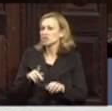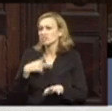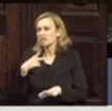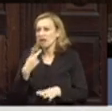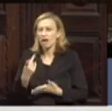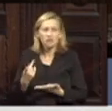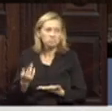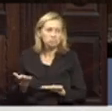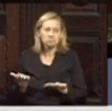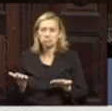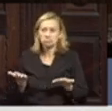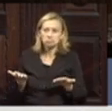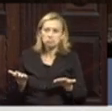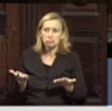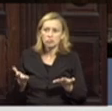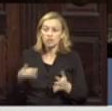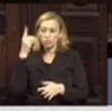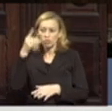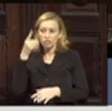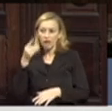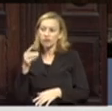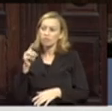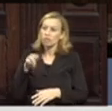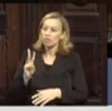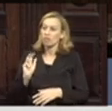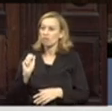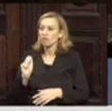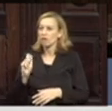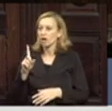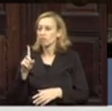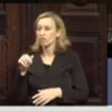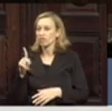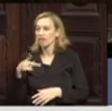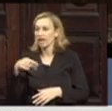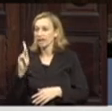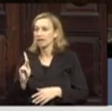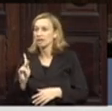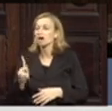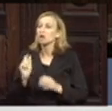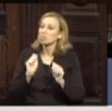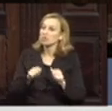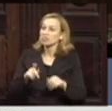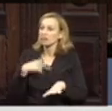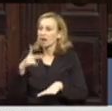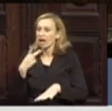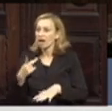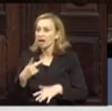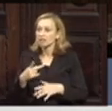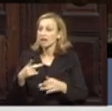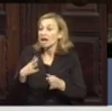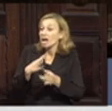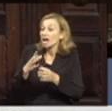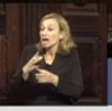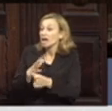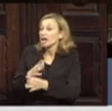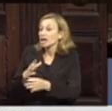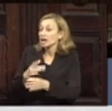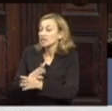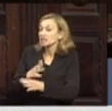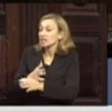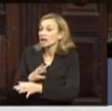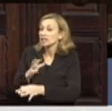dos poderes e desrespeitando os mandamentos da lei. Dito isso, eu não posso terminar